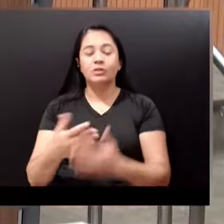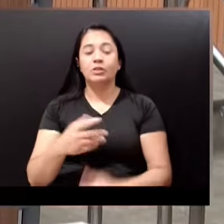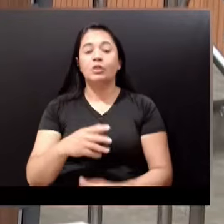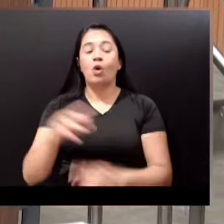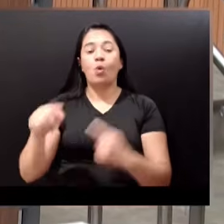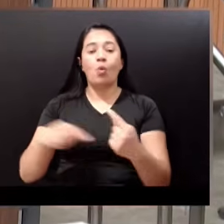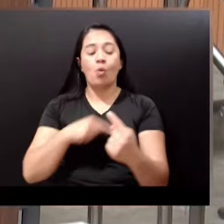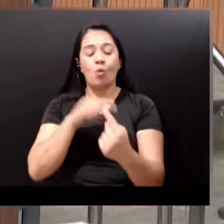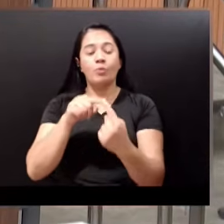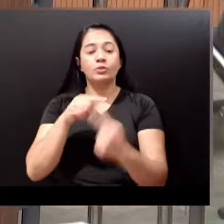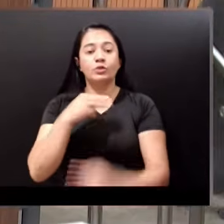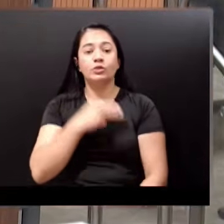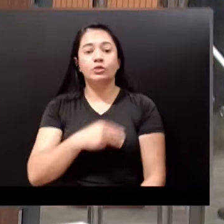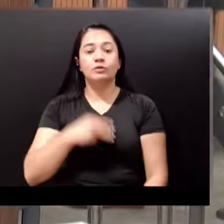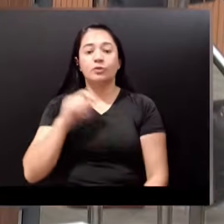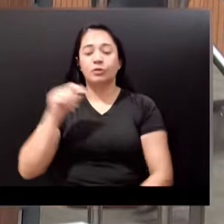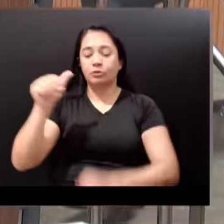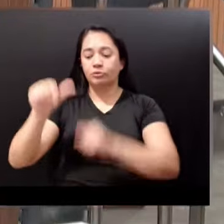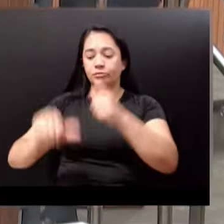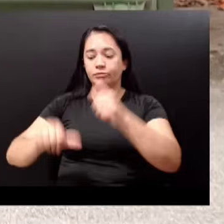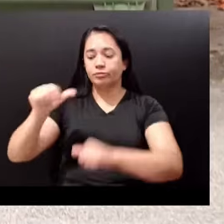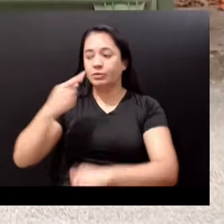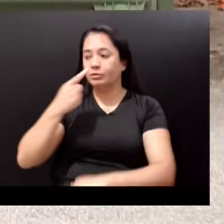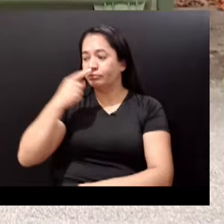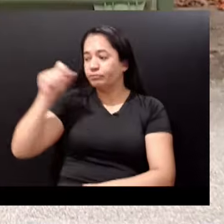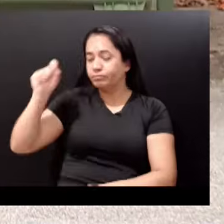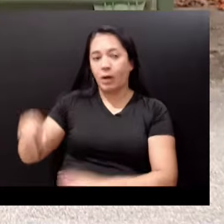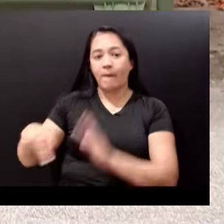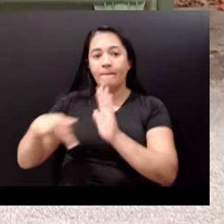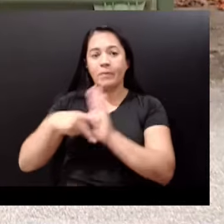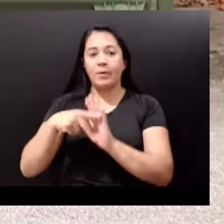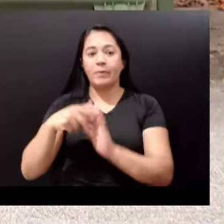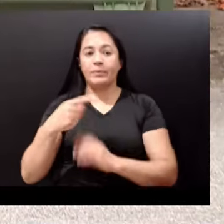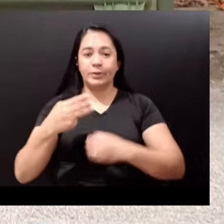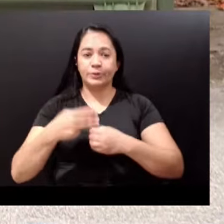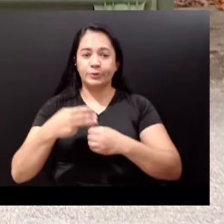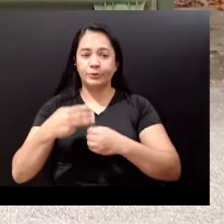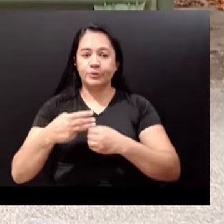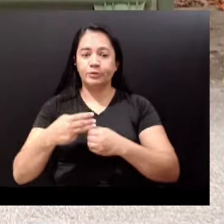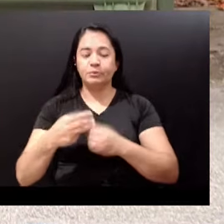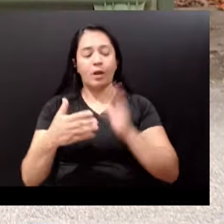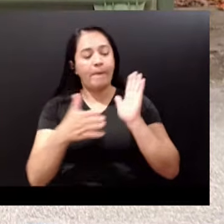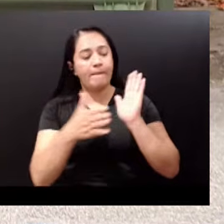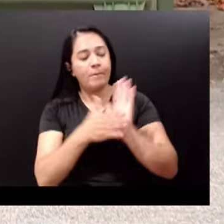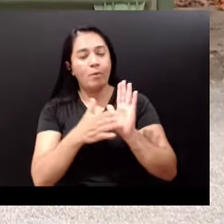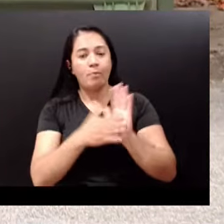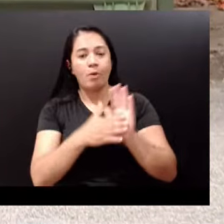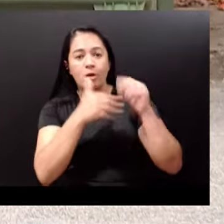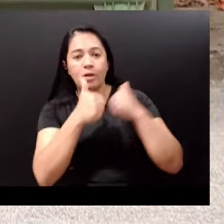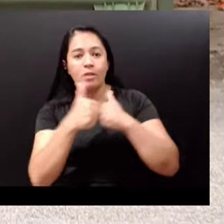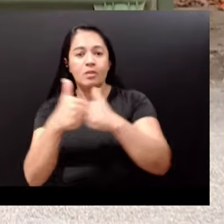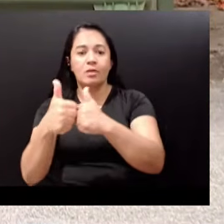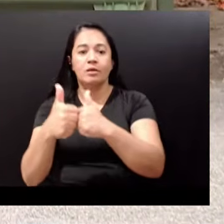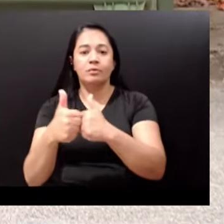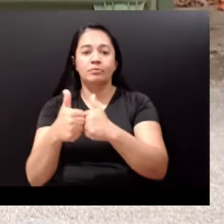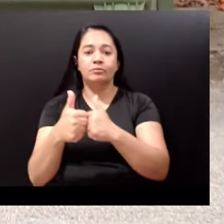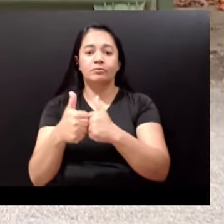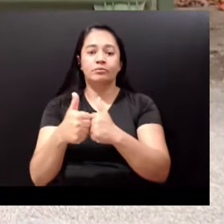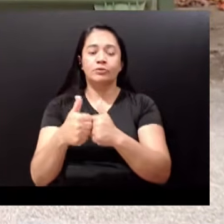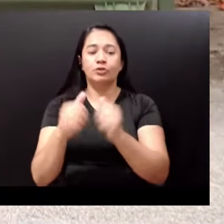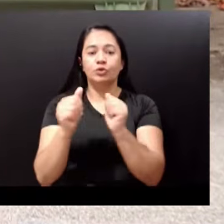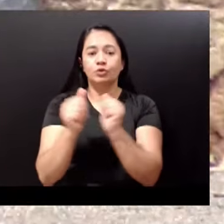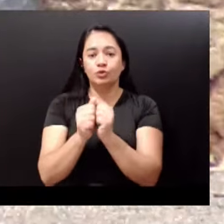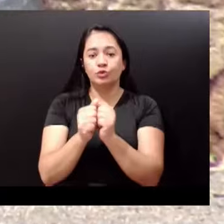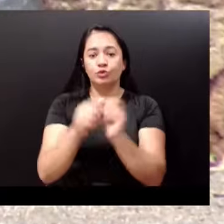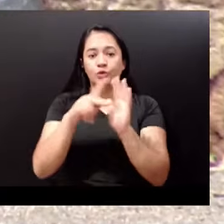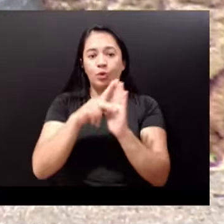a gestão de resíduos sólidos do município, propor soluções e acompanhar a integração com o programa estadual